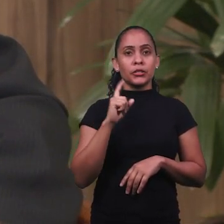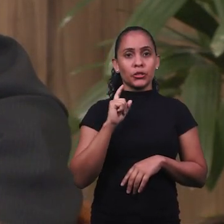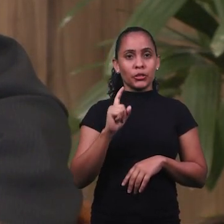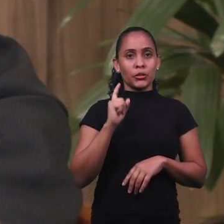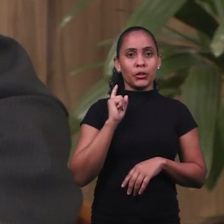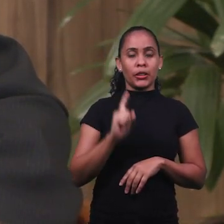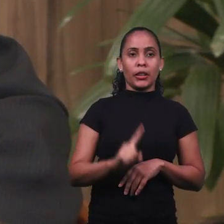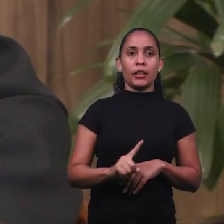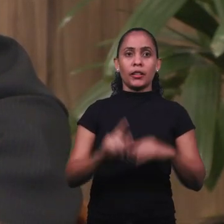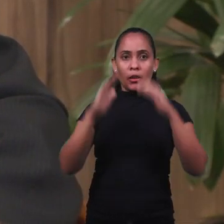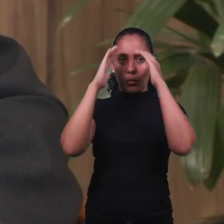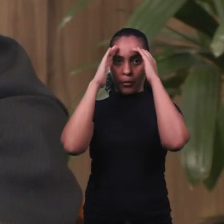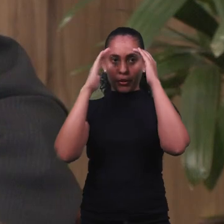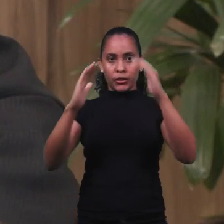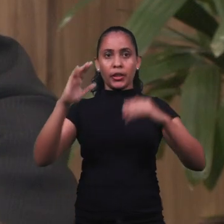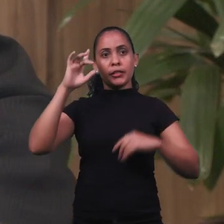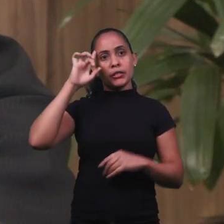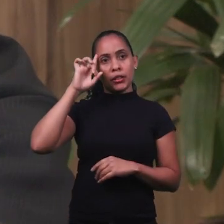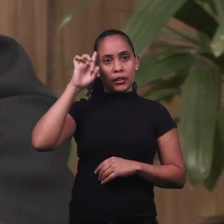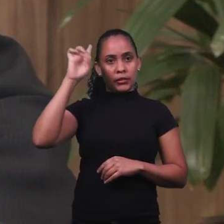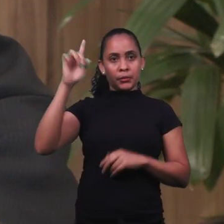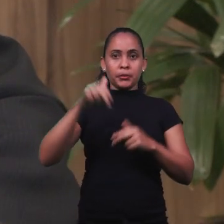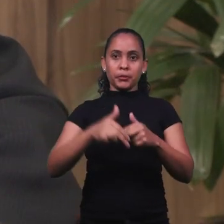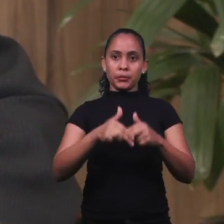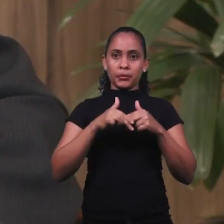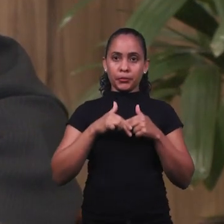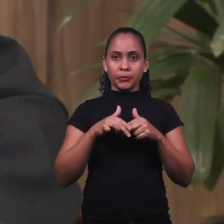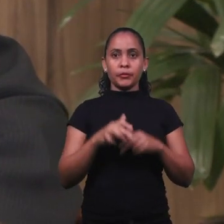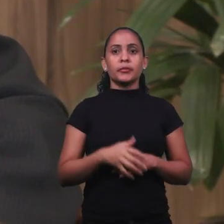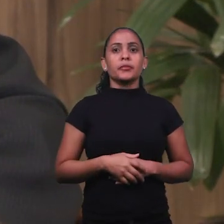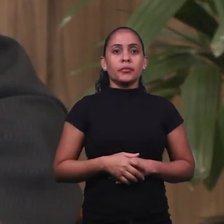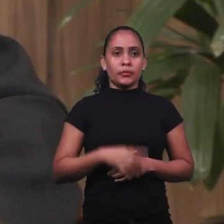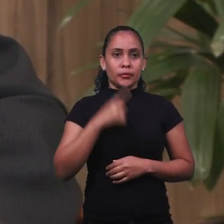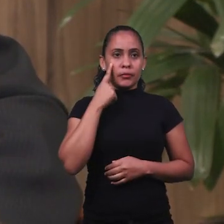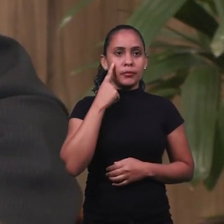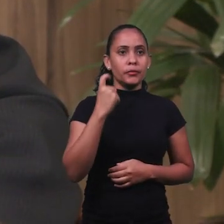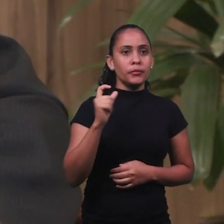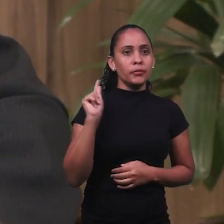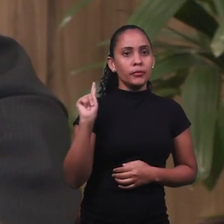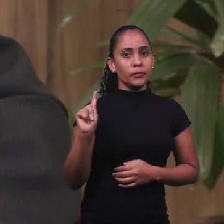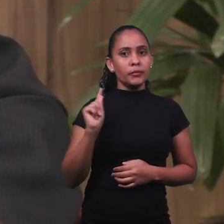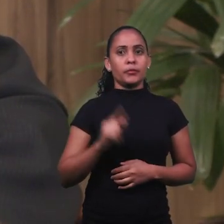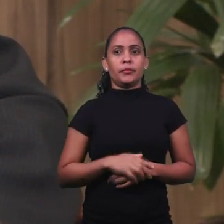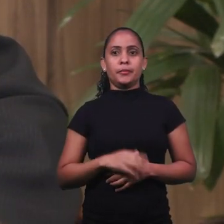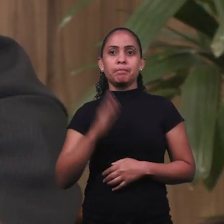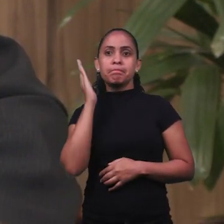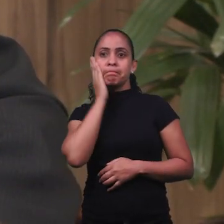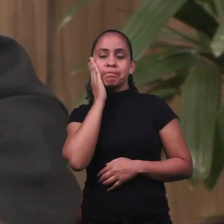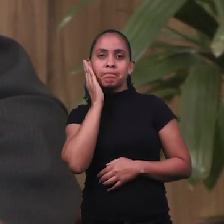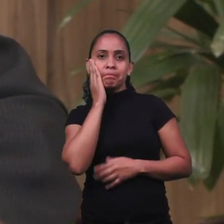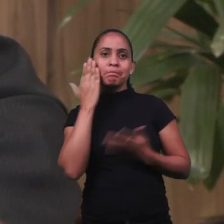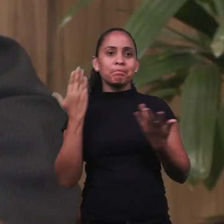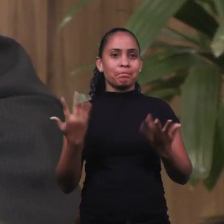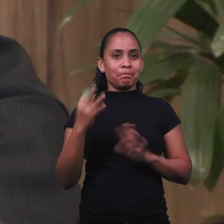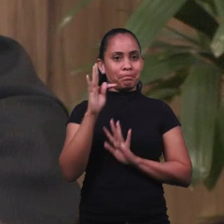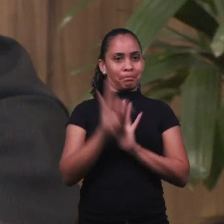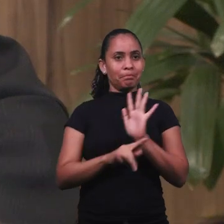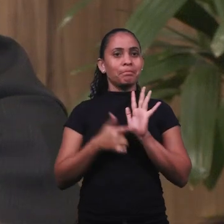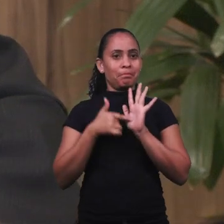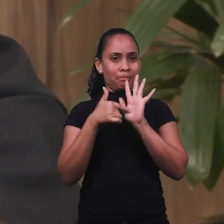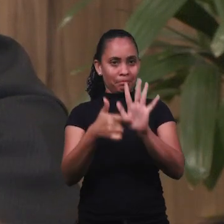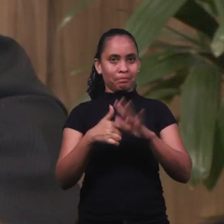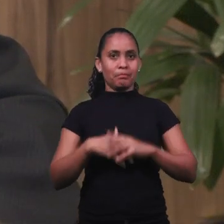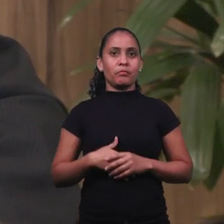Senhor, na obediência a Deus. Por isso, inclusive, o texto diz assim, na longevidade o entendimento, esse texto em Jó, não